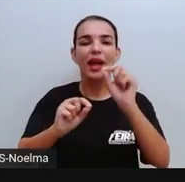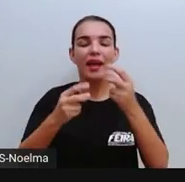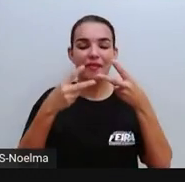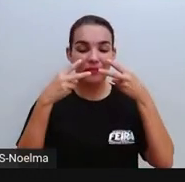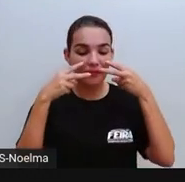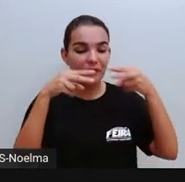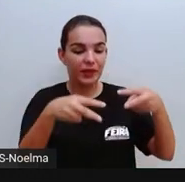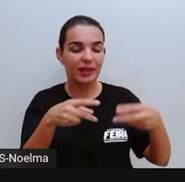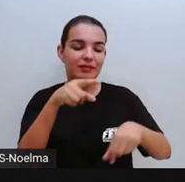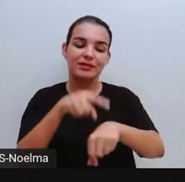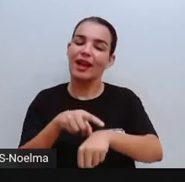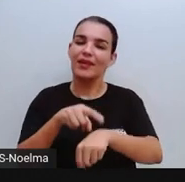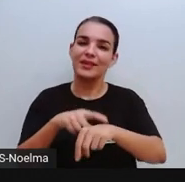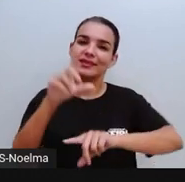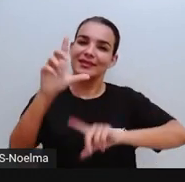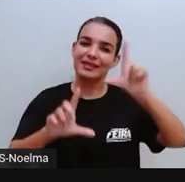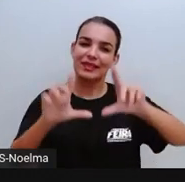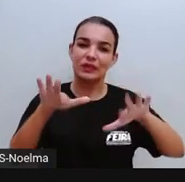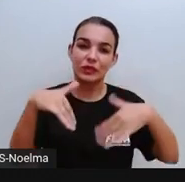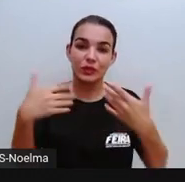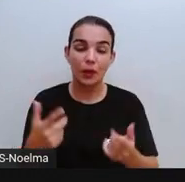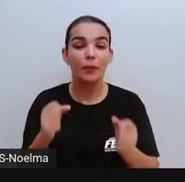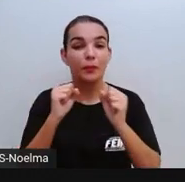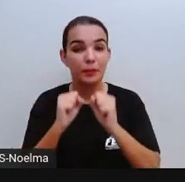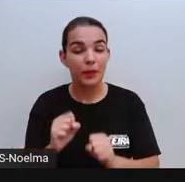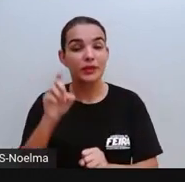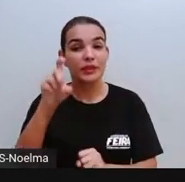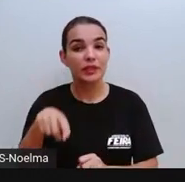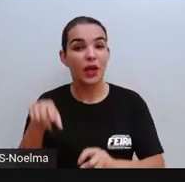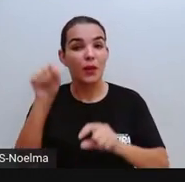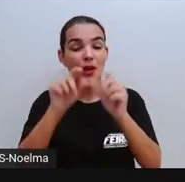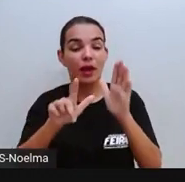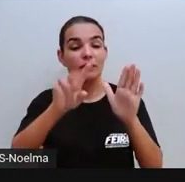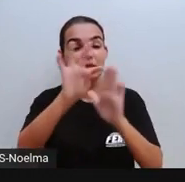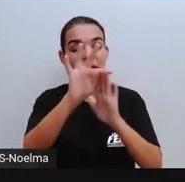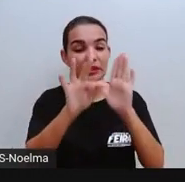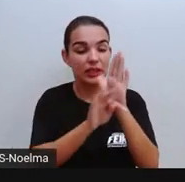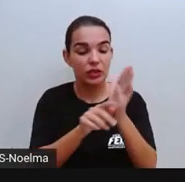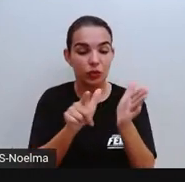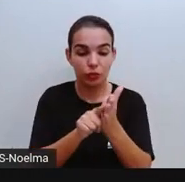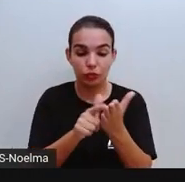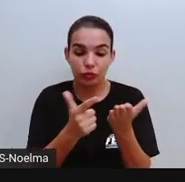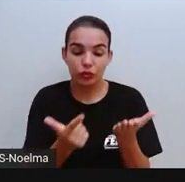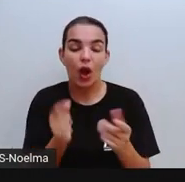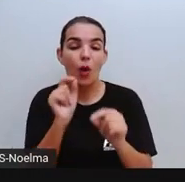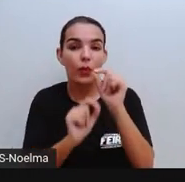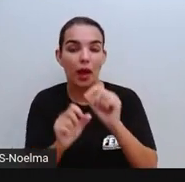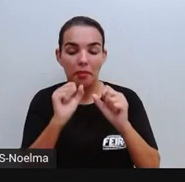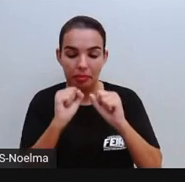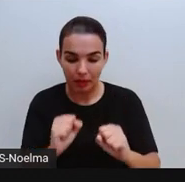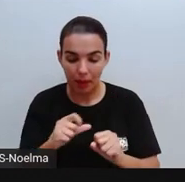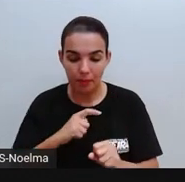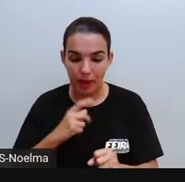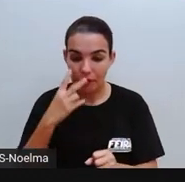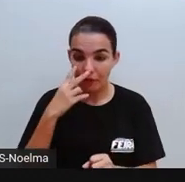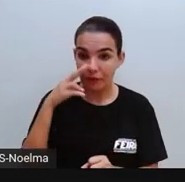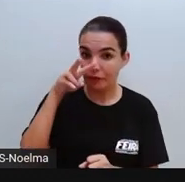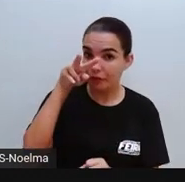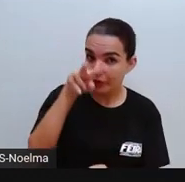o que nós estamos vendo Então audiovisual vai ser aquele texto que é o mesmo tempo que nós estamos vendo